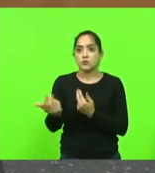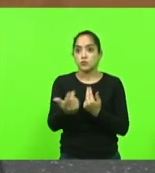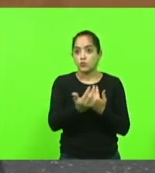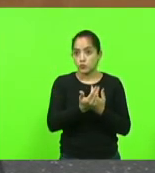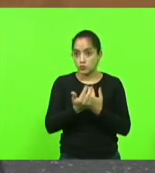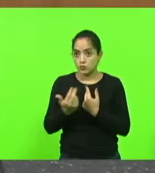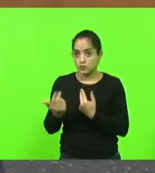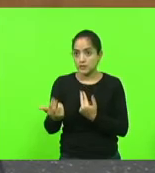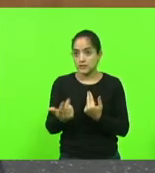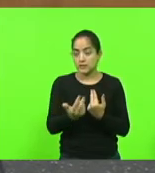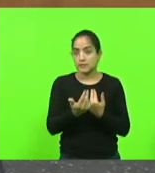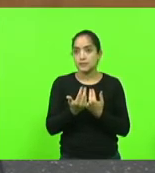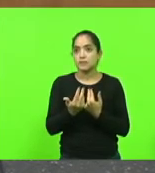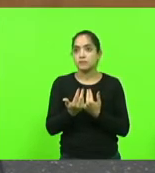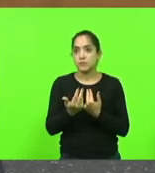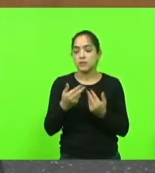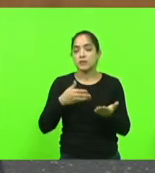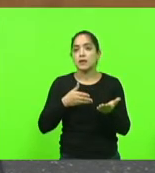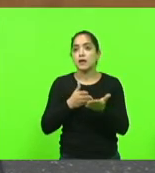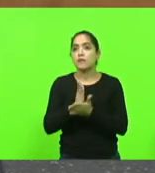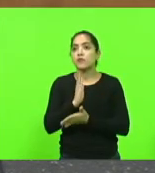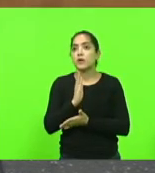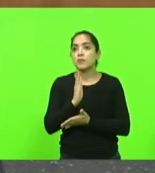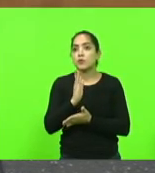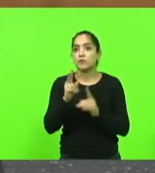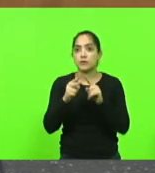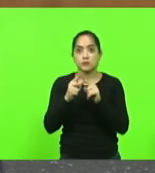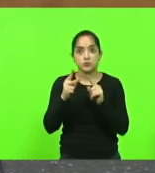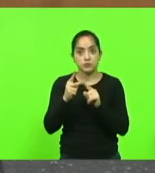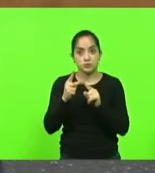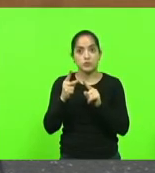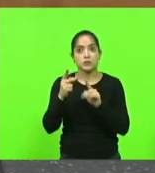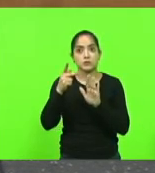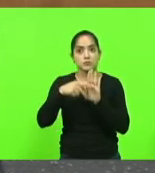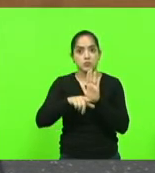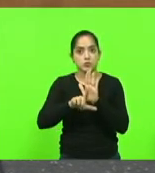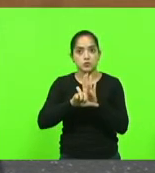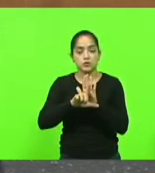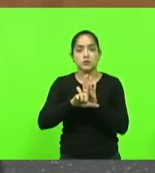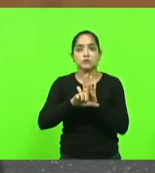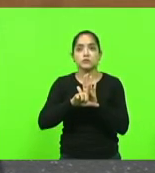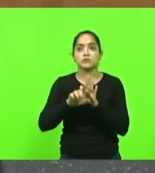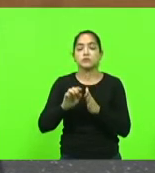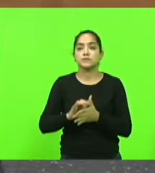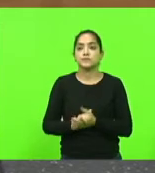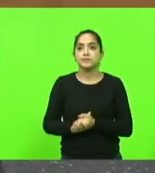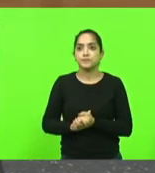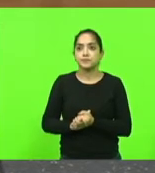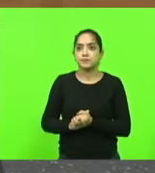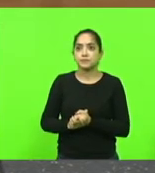unânime, aprovou os dois projetos que aqui aportaram nessa